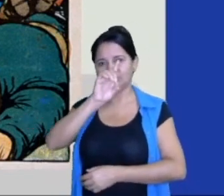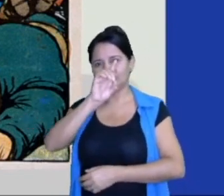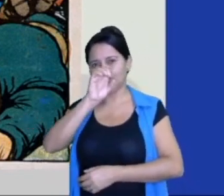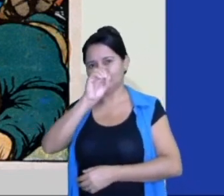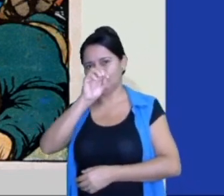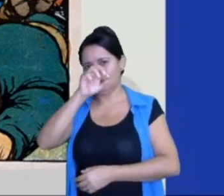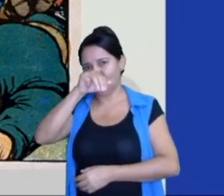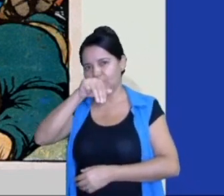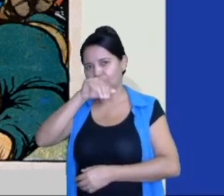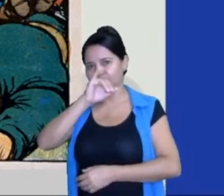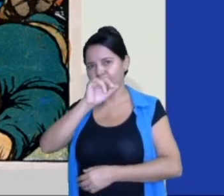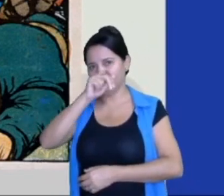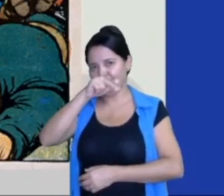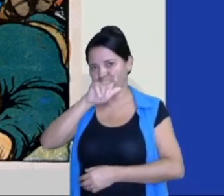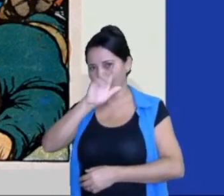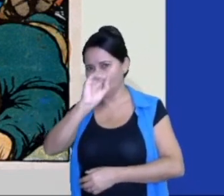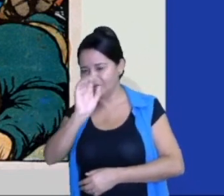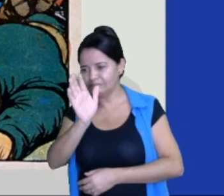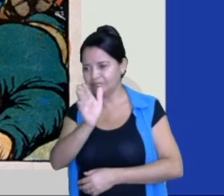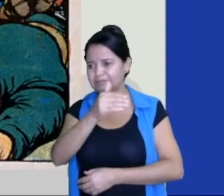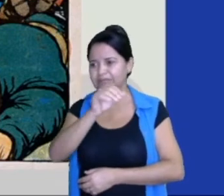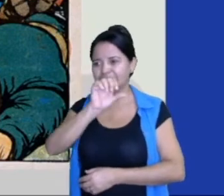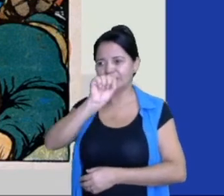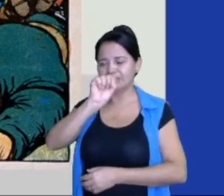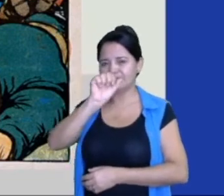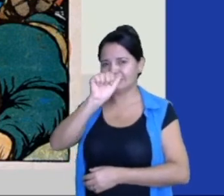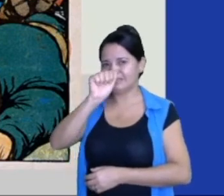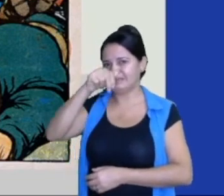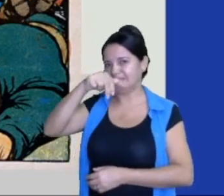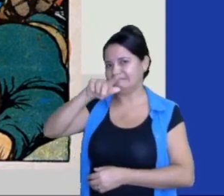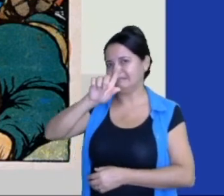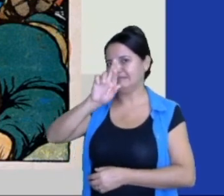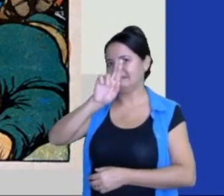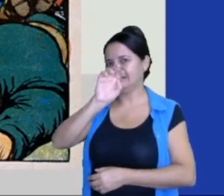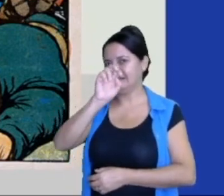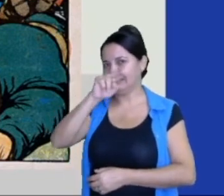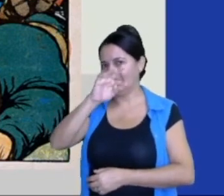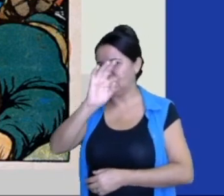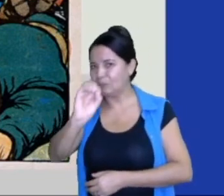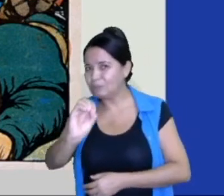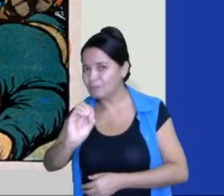vou explicar para vocês esse contexto, tá bom? O Domingo Sangrento